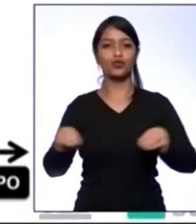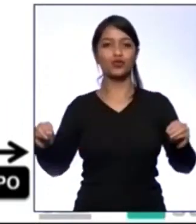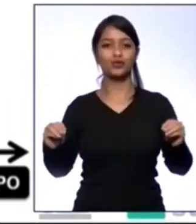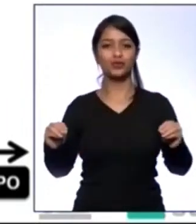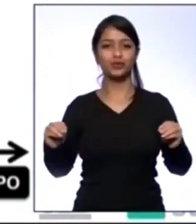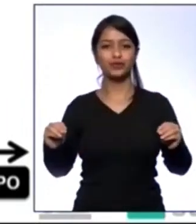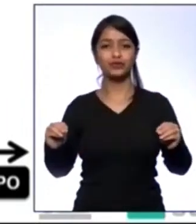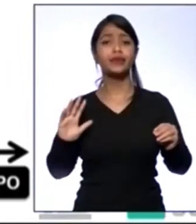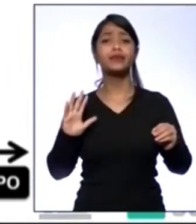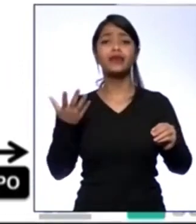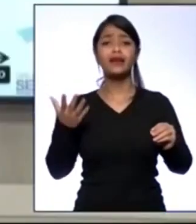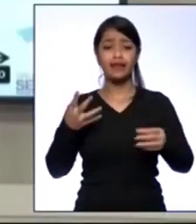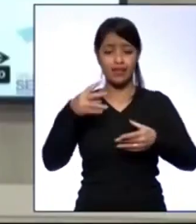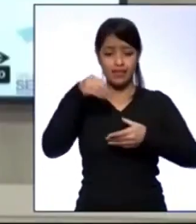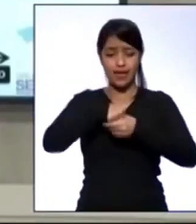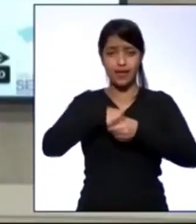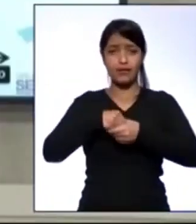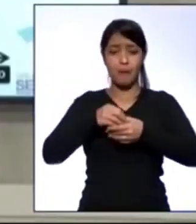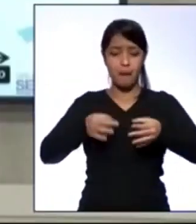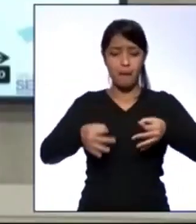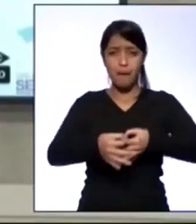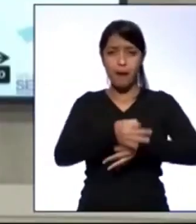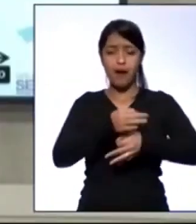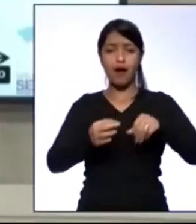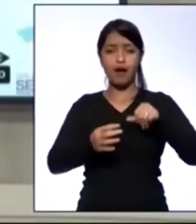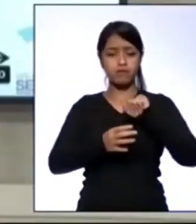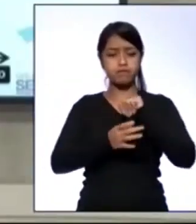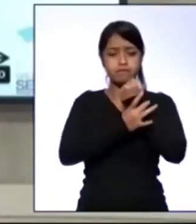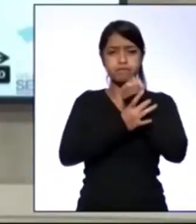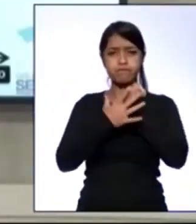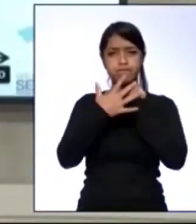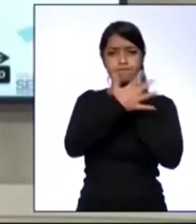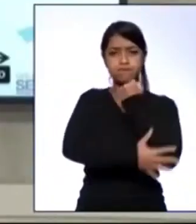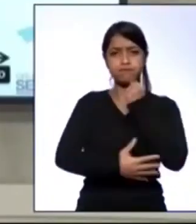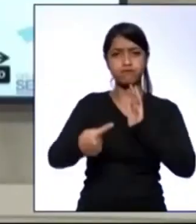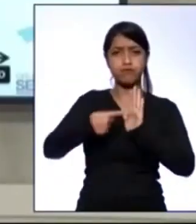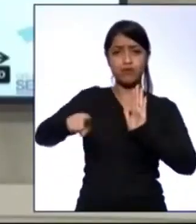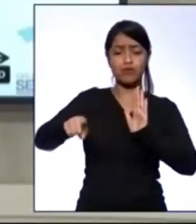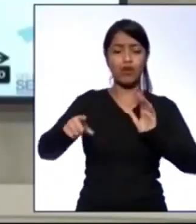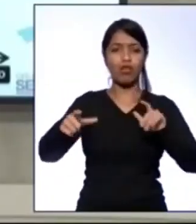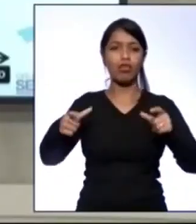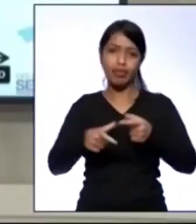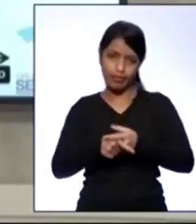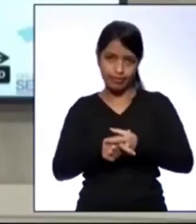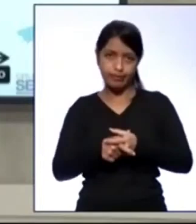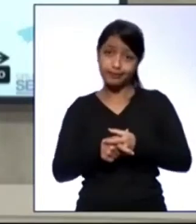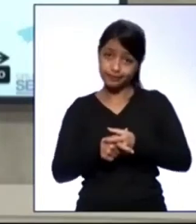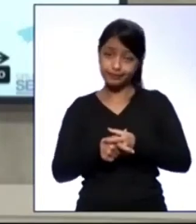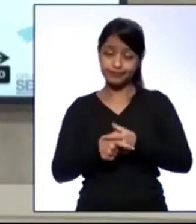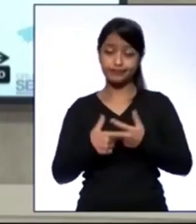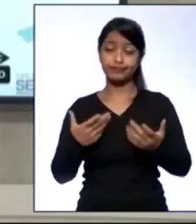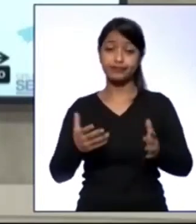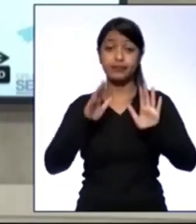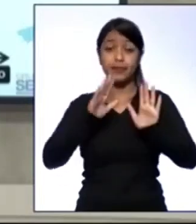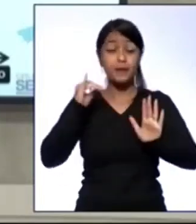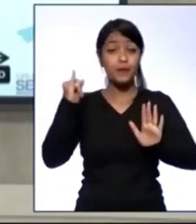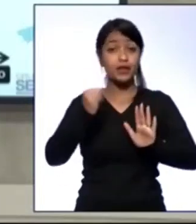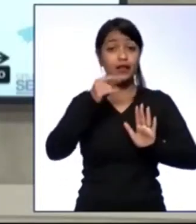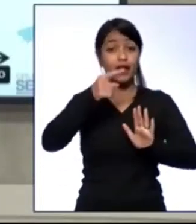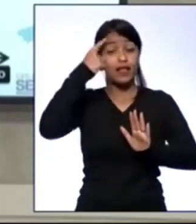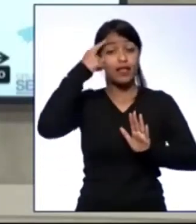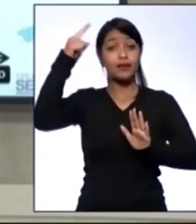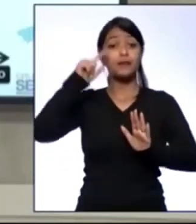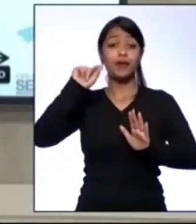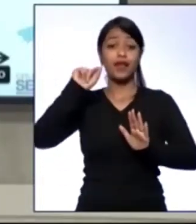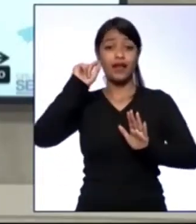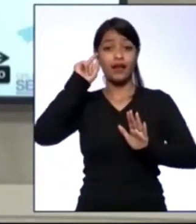número de anticorpos cai. Porém, o que é importante você lembrar? Essa resposta inicial, que tem uma